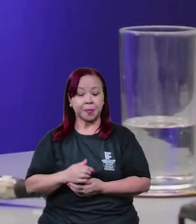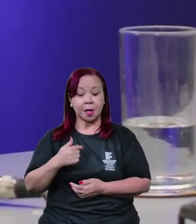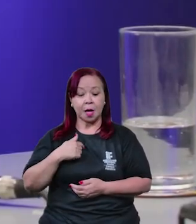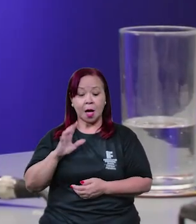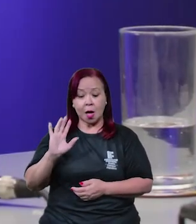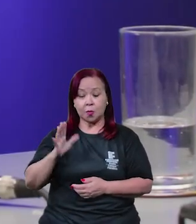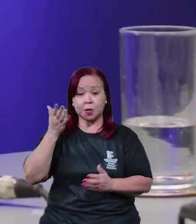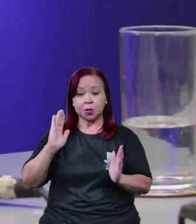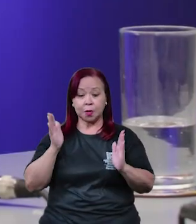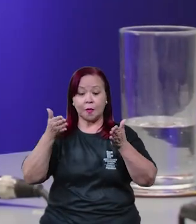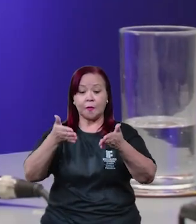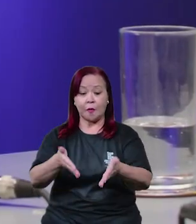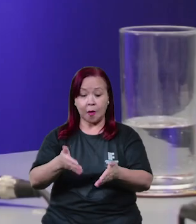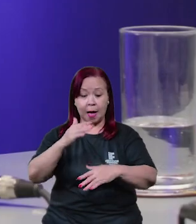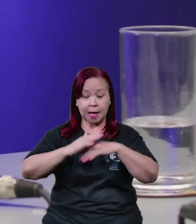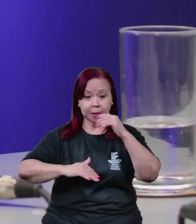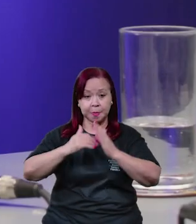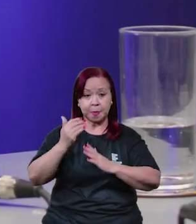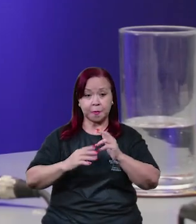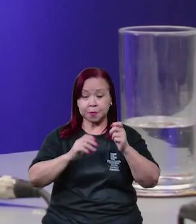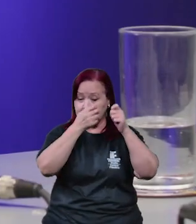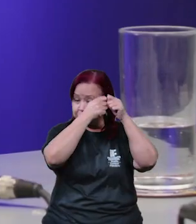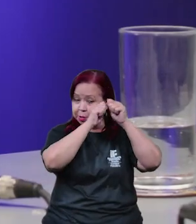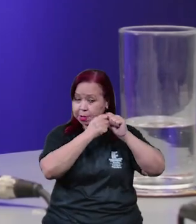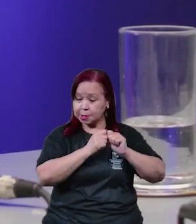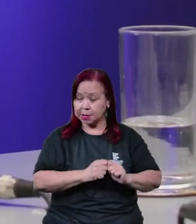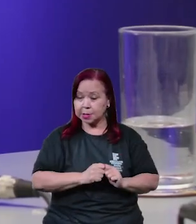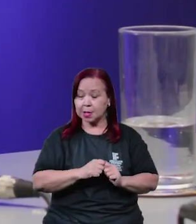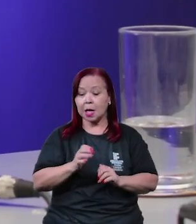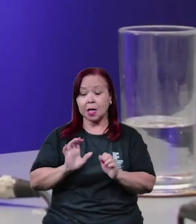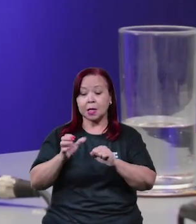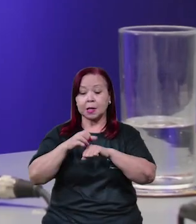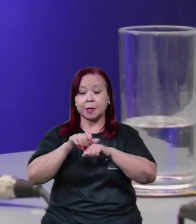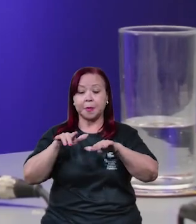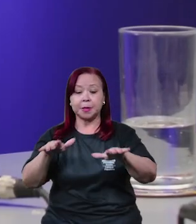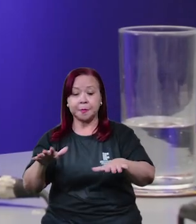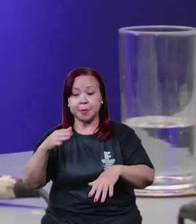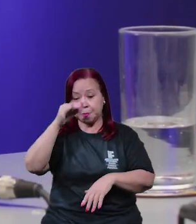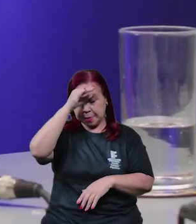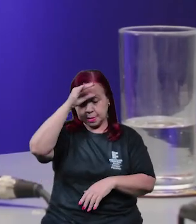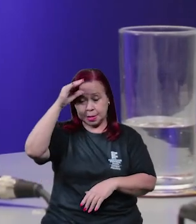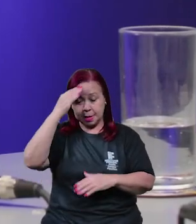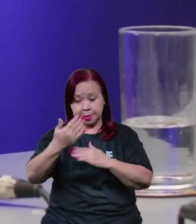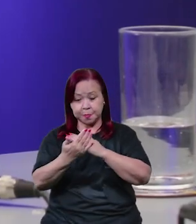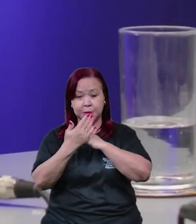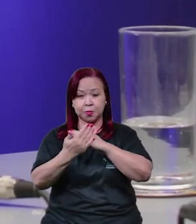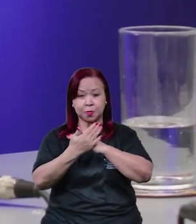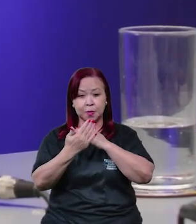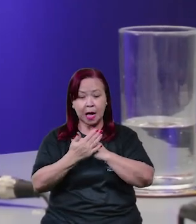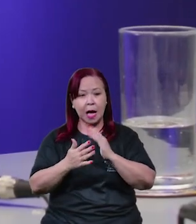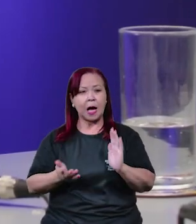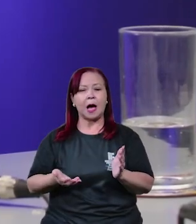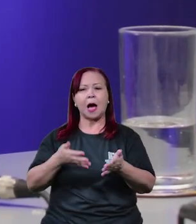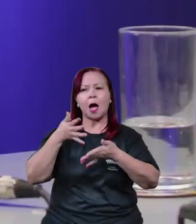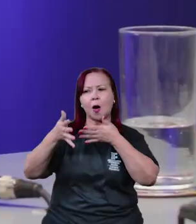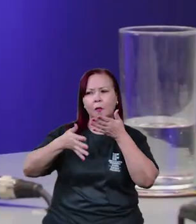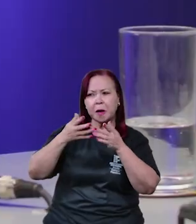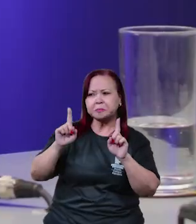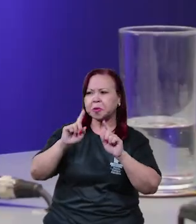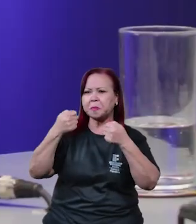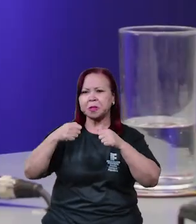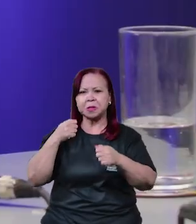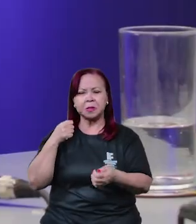na minha profissão no ramo de transista. E na pandemia, minhas clientes me ajudaram. Então, tinha cliente de tipo, Mel, não precisa ser agora, não precisa